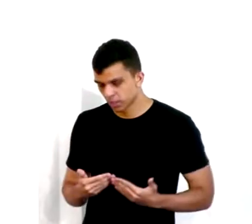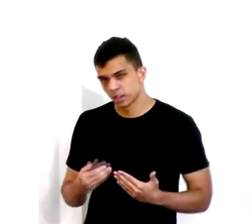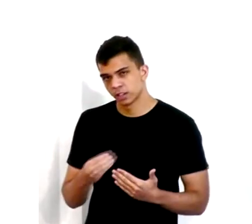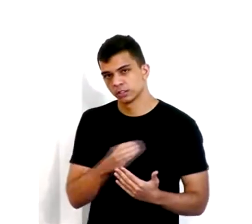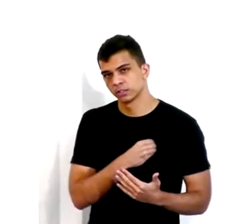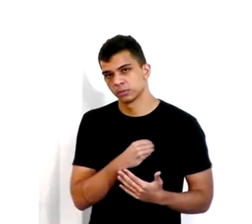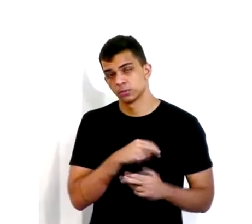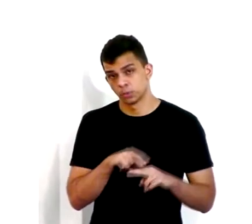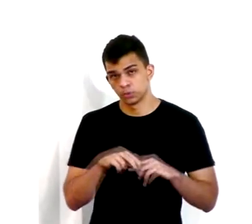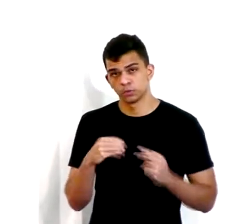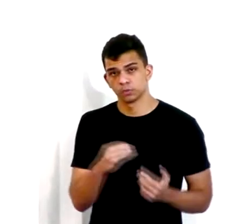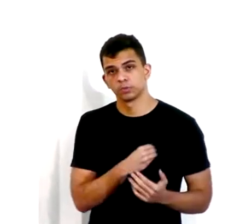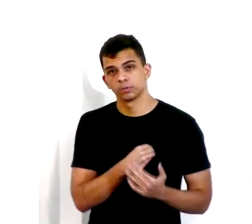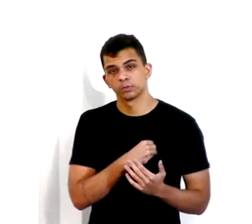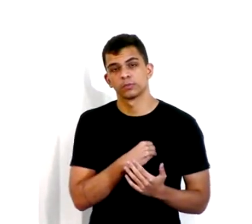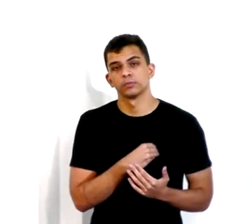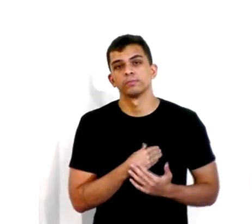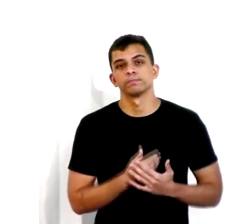cometemos?